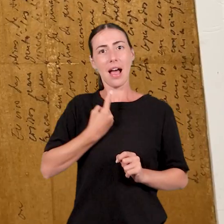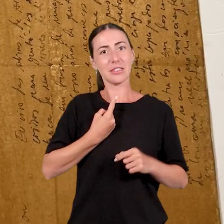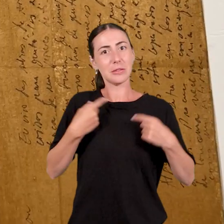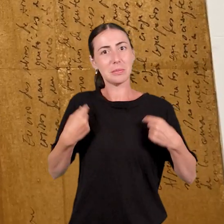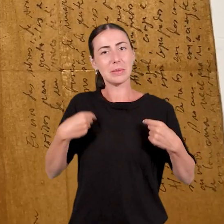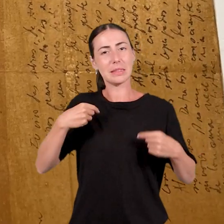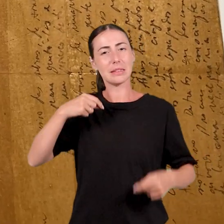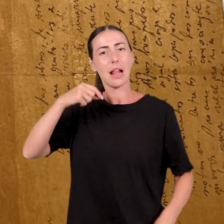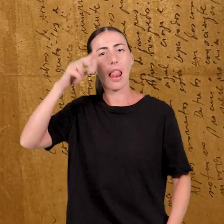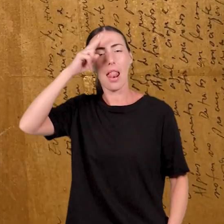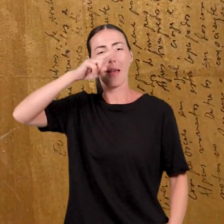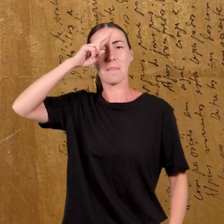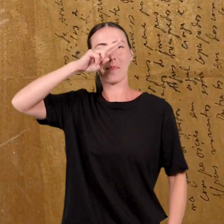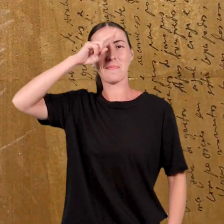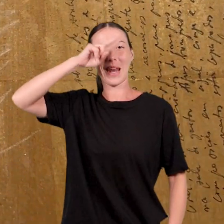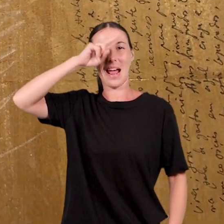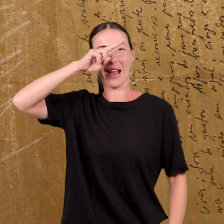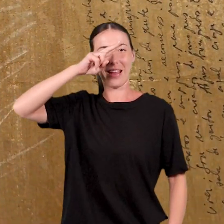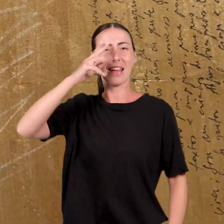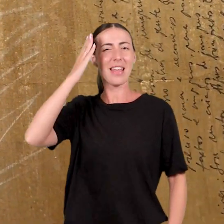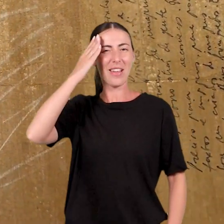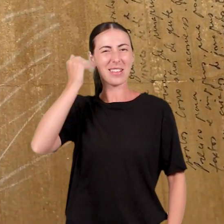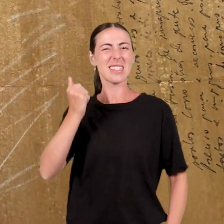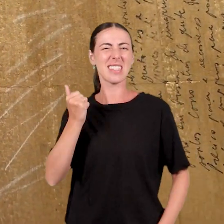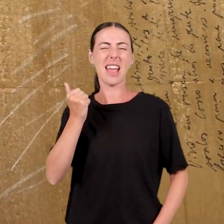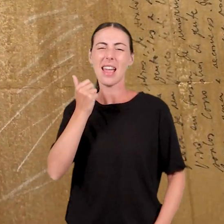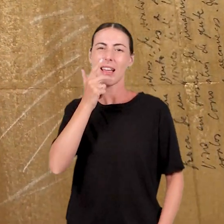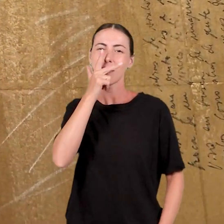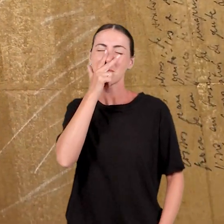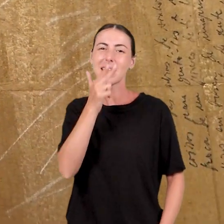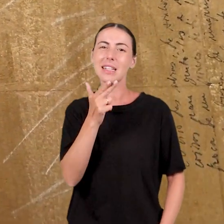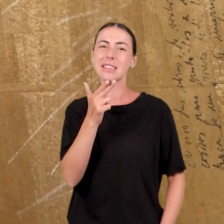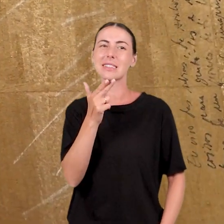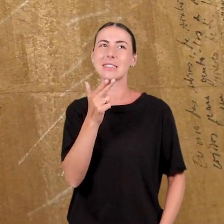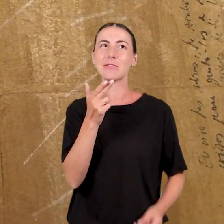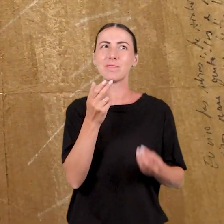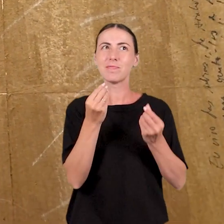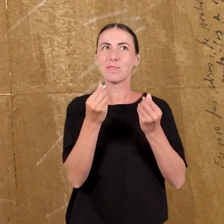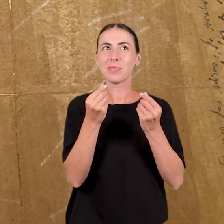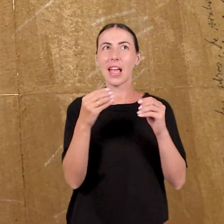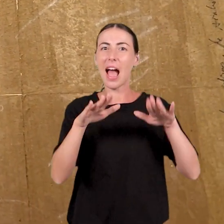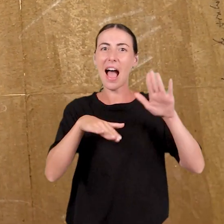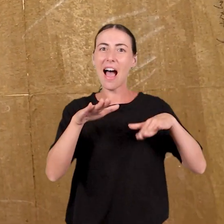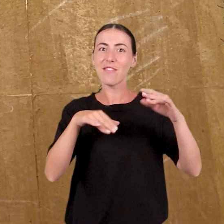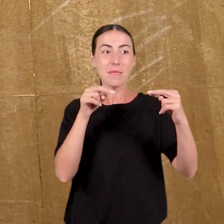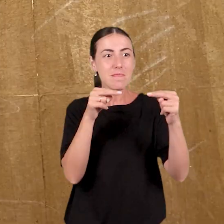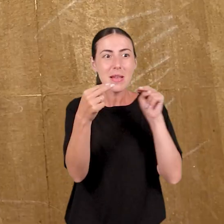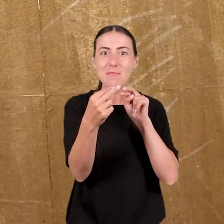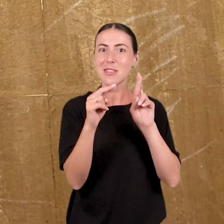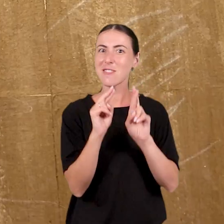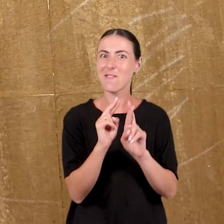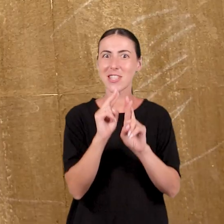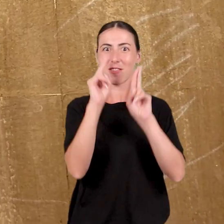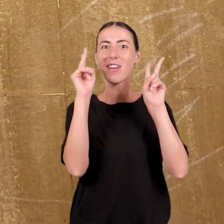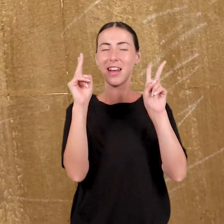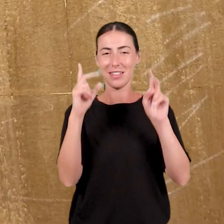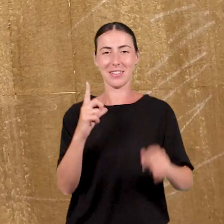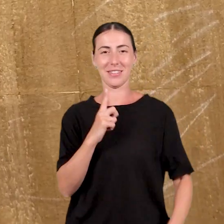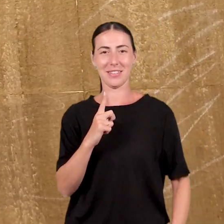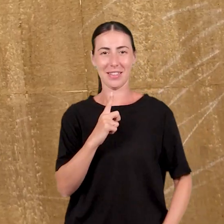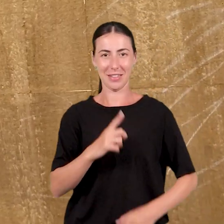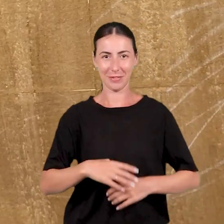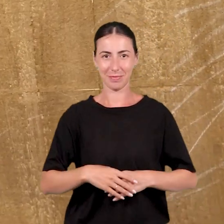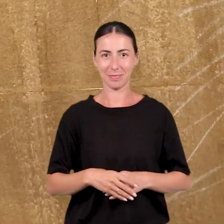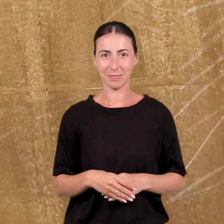com suas obras e o próprio processo de rememorar, um percurso lacunar, feito de fragmentos, enganos e